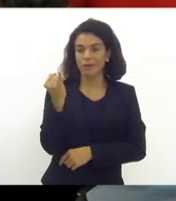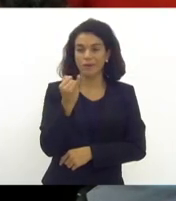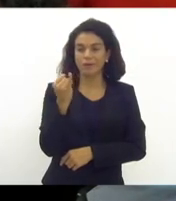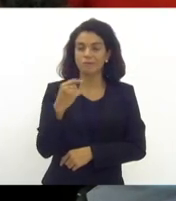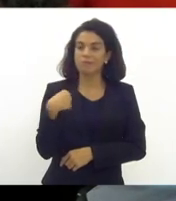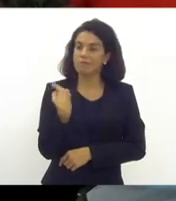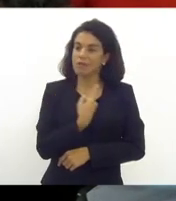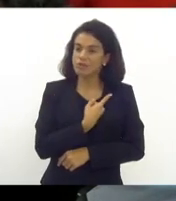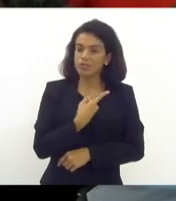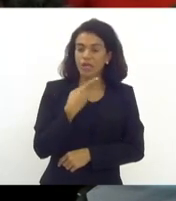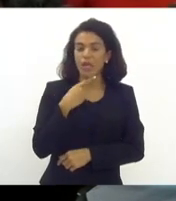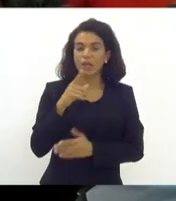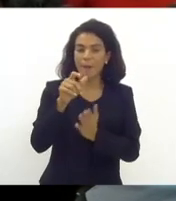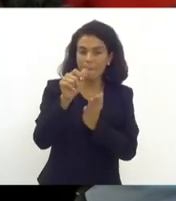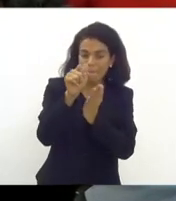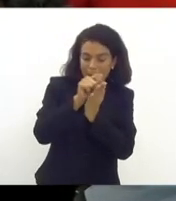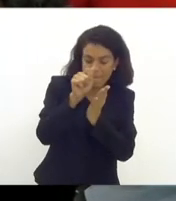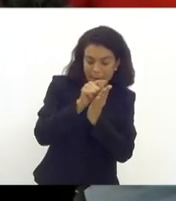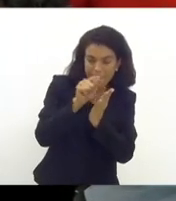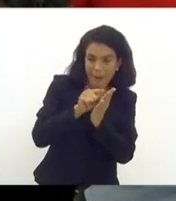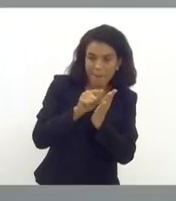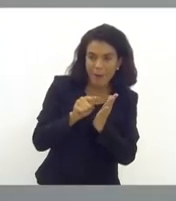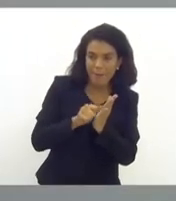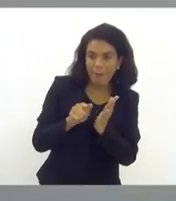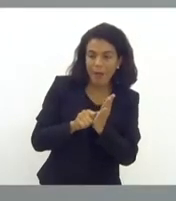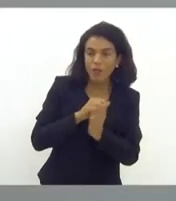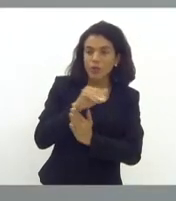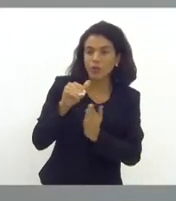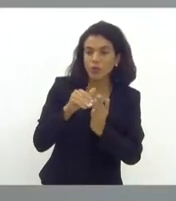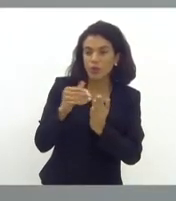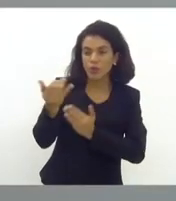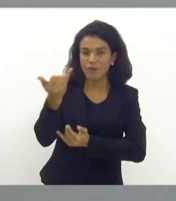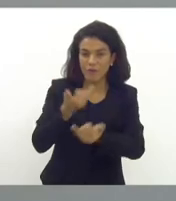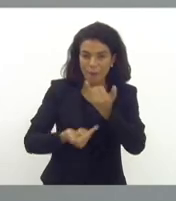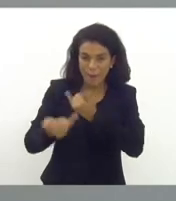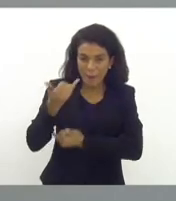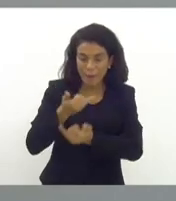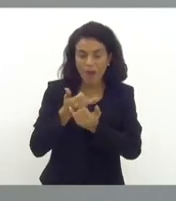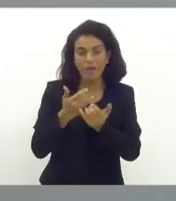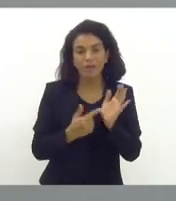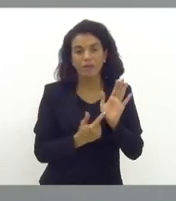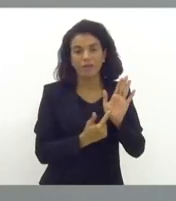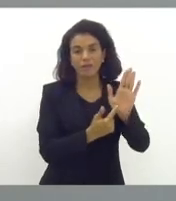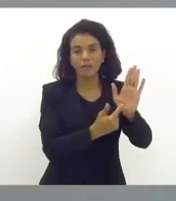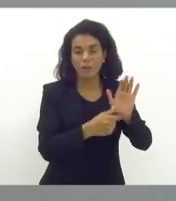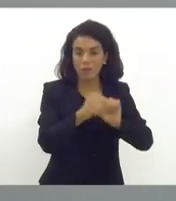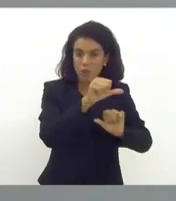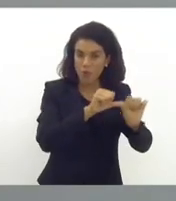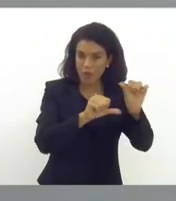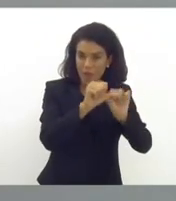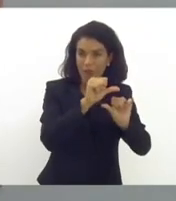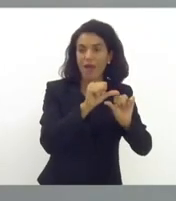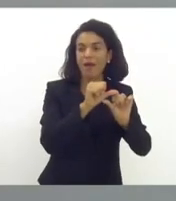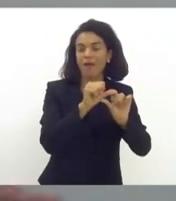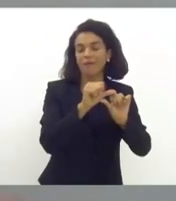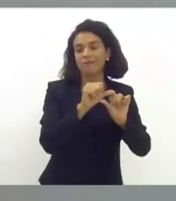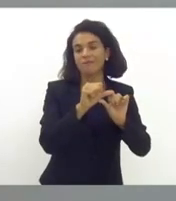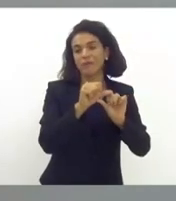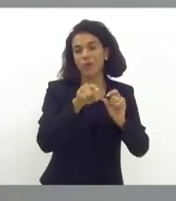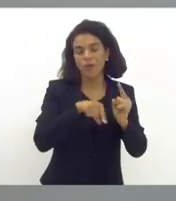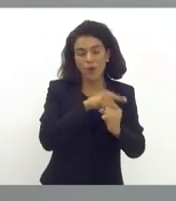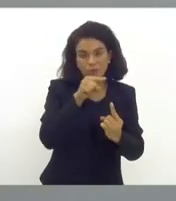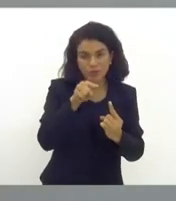estar pegando o que vocês estão apresentando para gente e a gente consiga reformular de forma que atenda